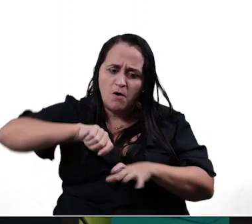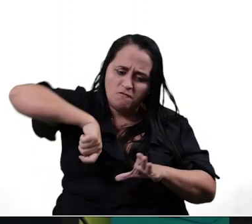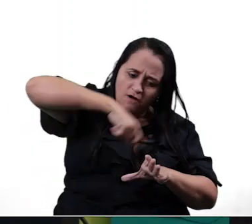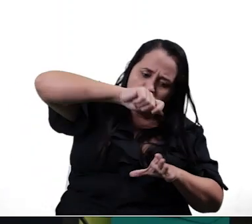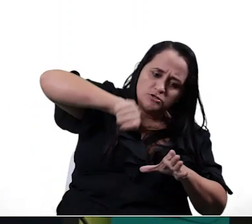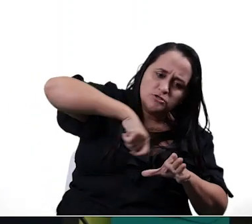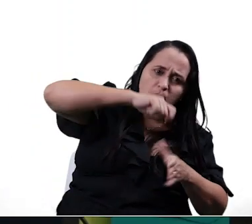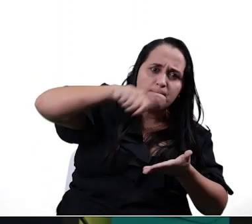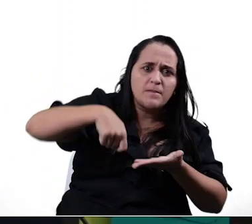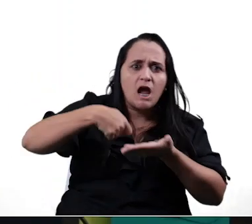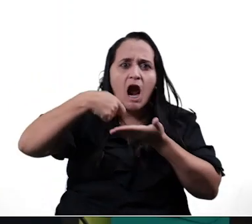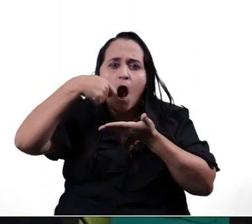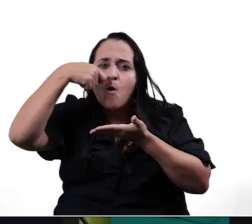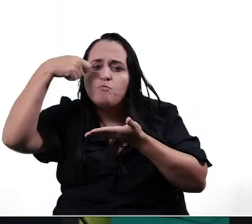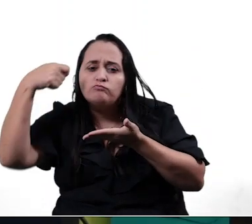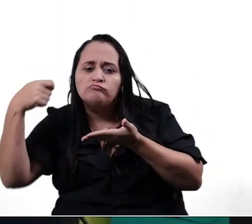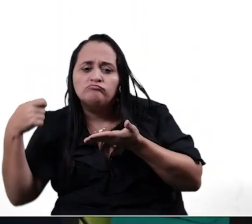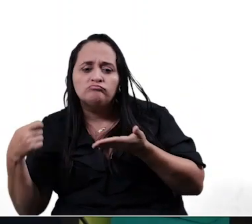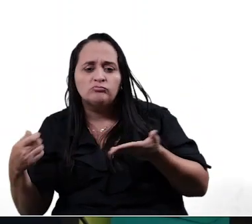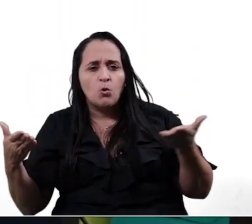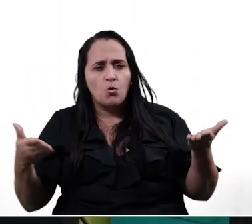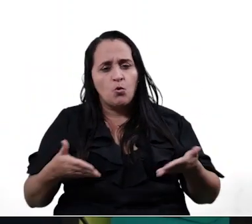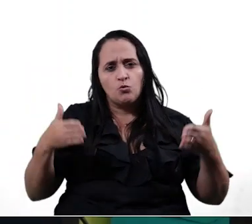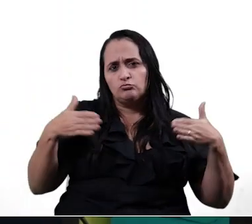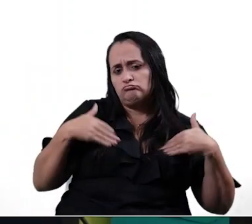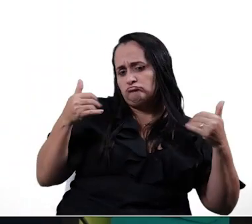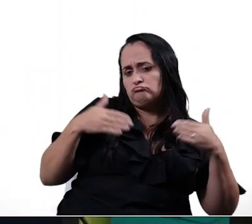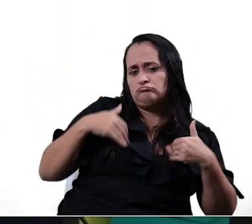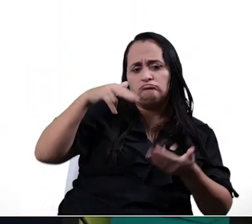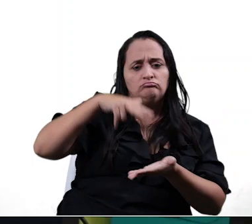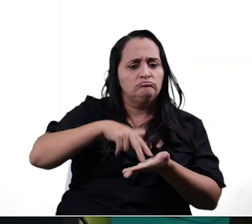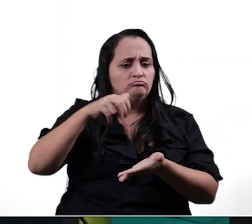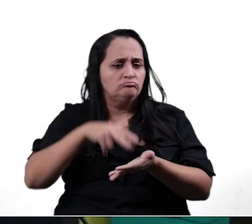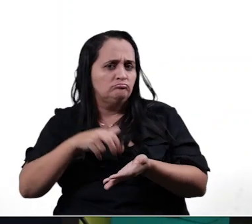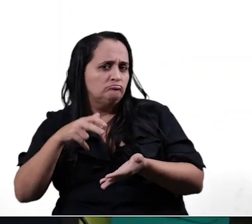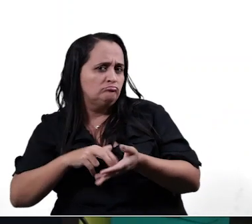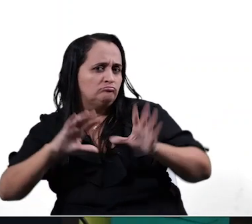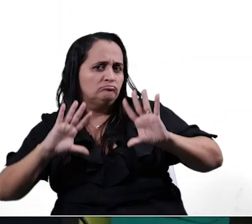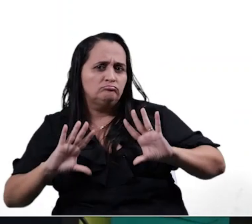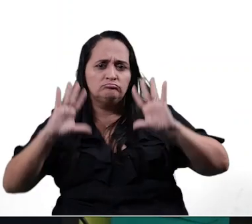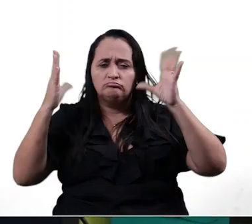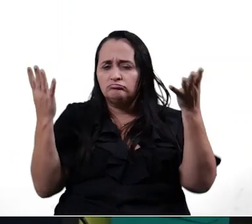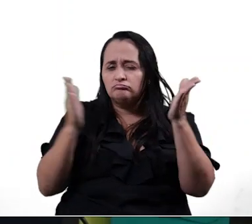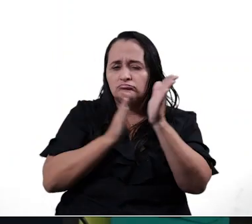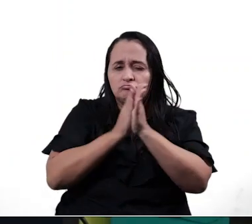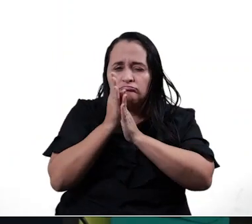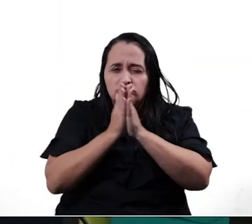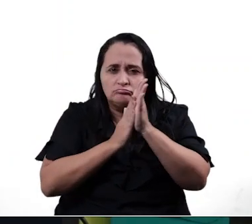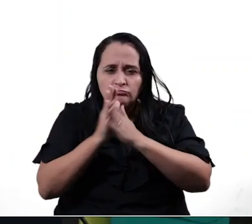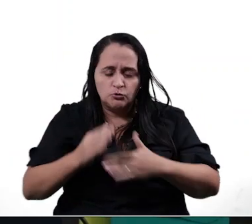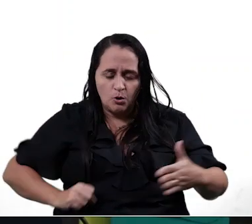fazer mingau. Hoje estou contente, vai haver festança. Tenho um bom petisco